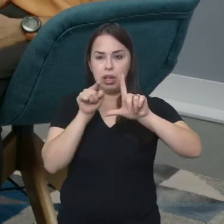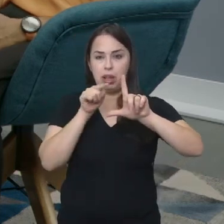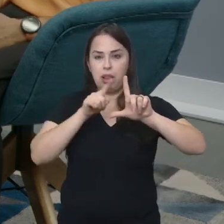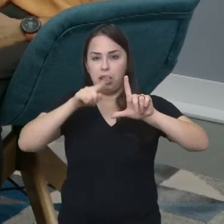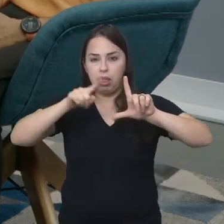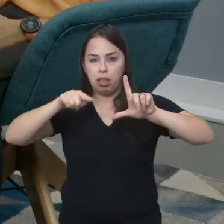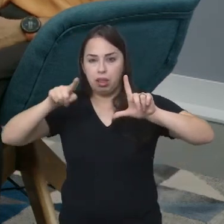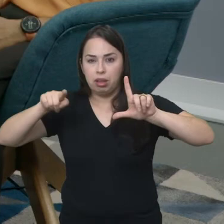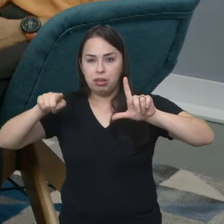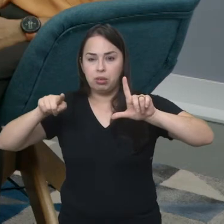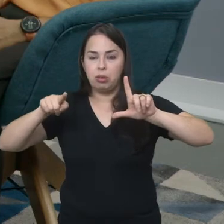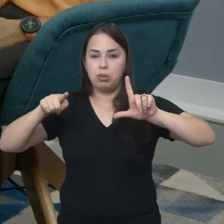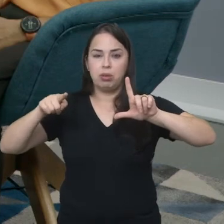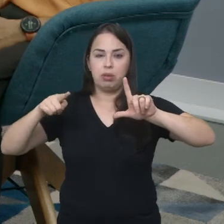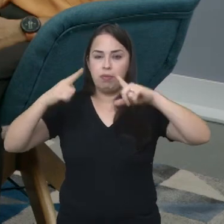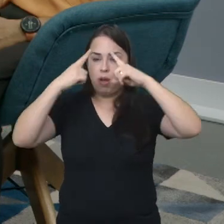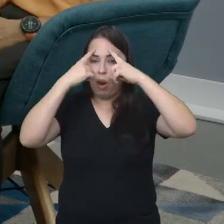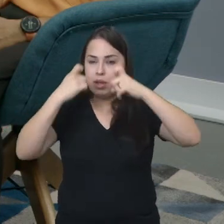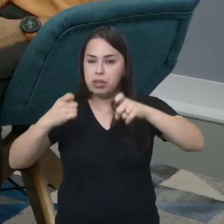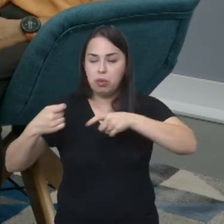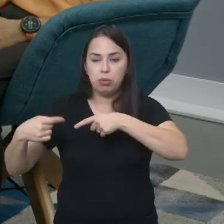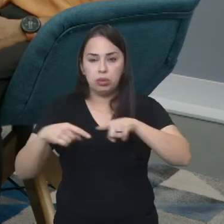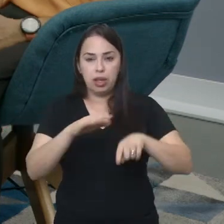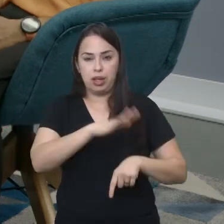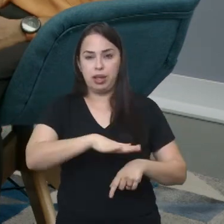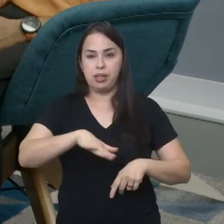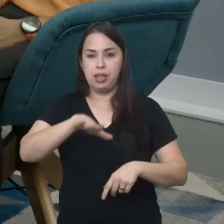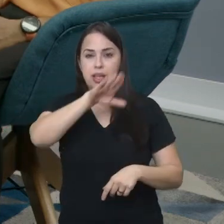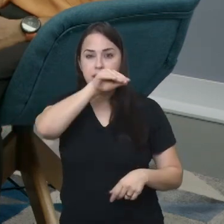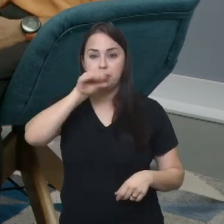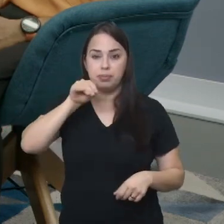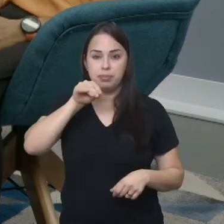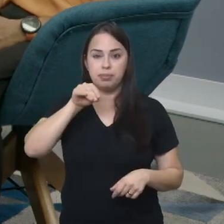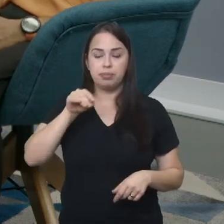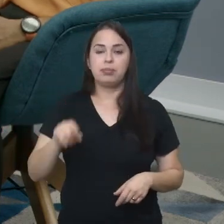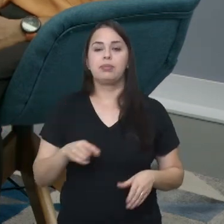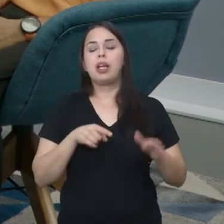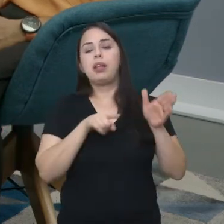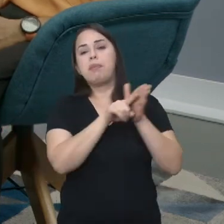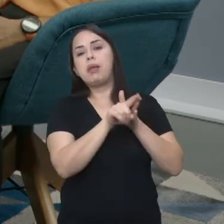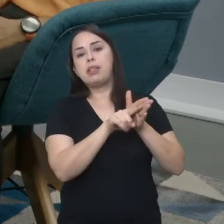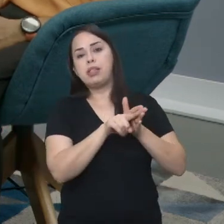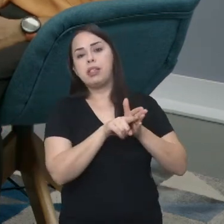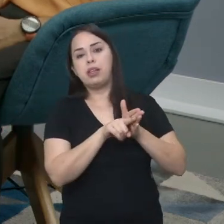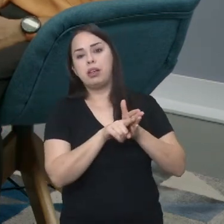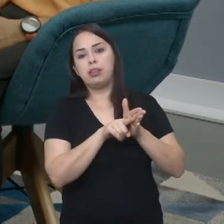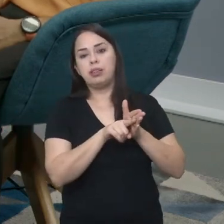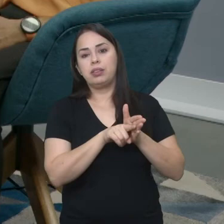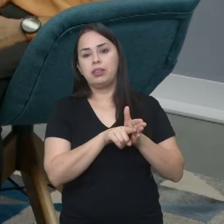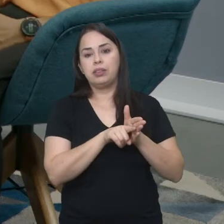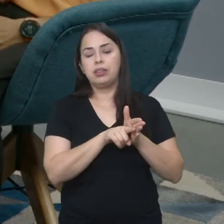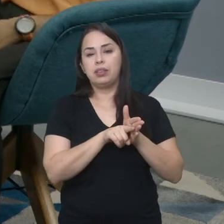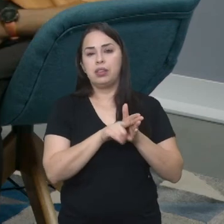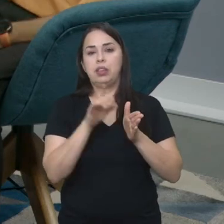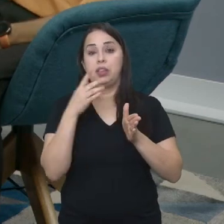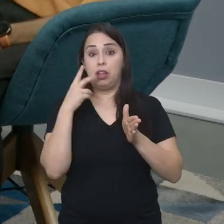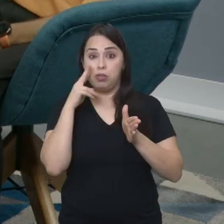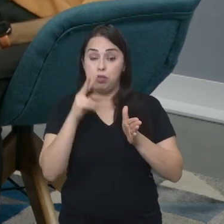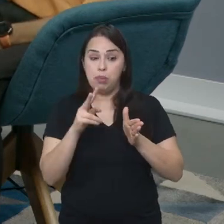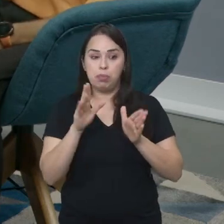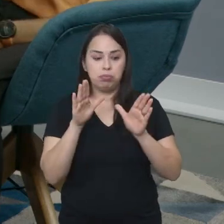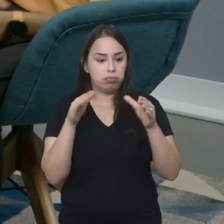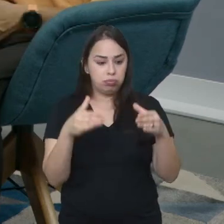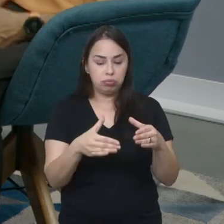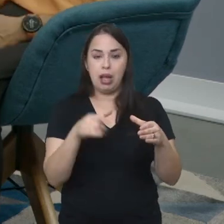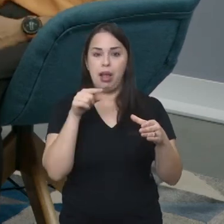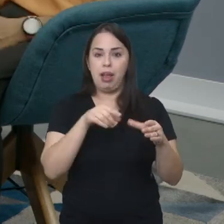adolescentes. Naquela pesquisa em si, a gente podia ver um nicho específico que era mais vulnerável, mas é importante